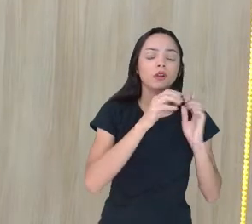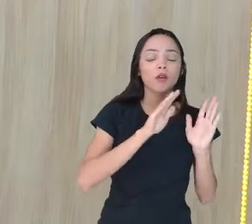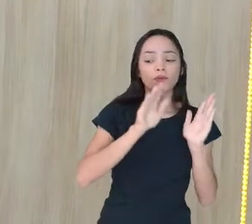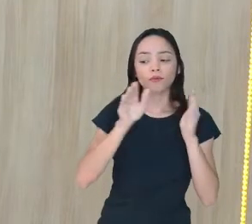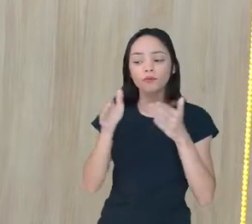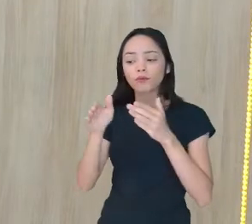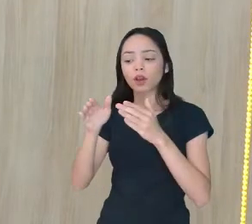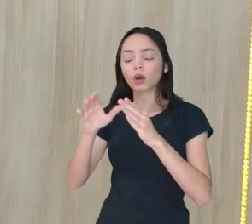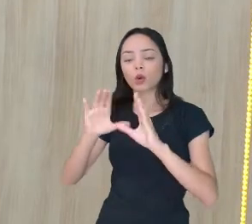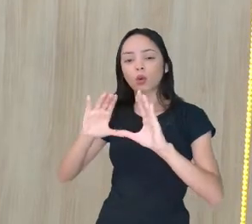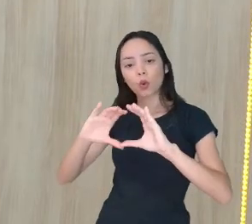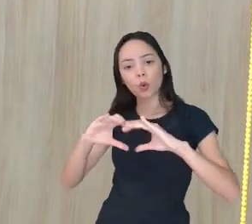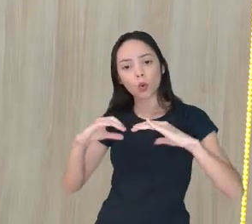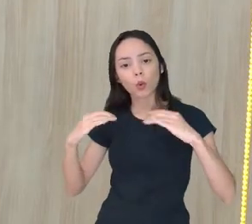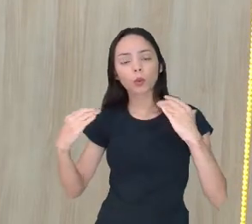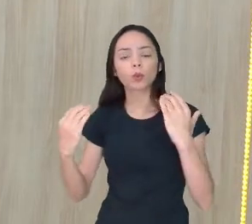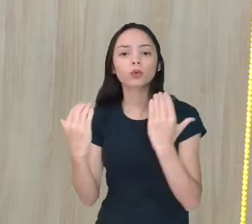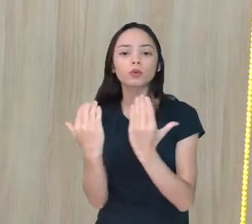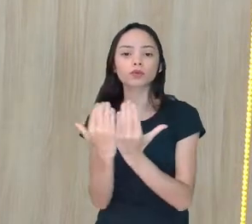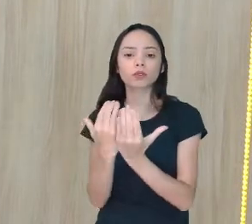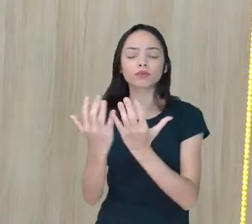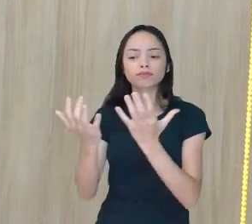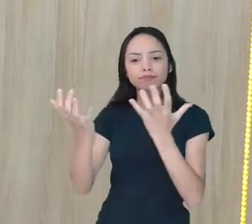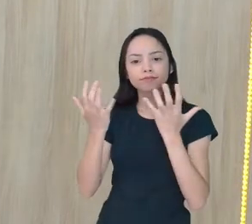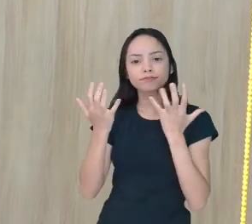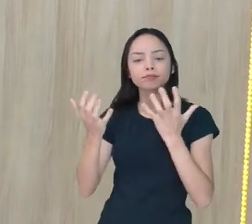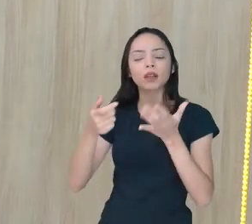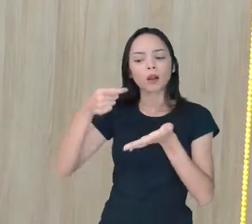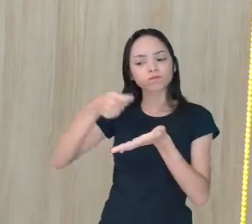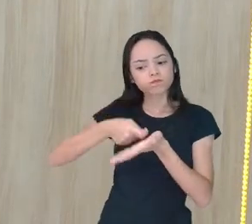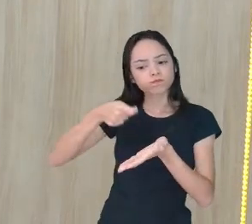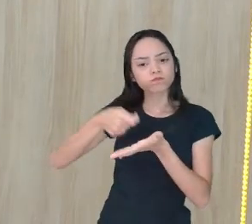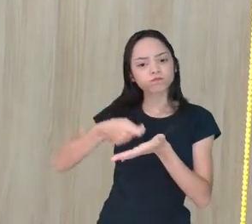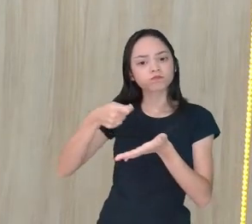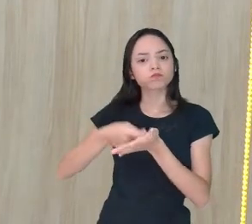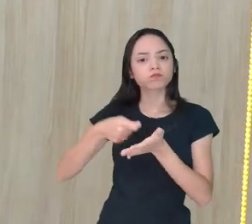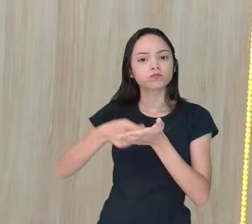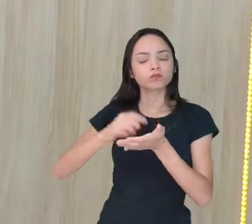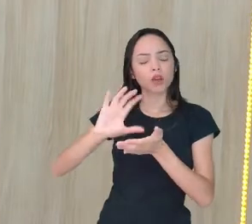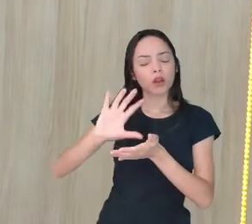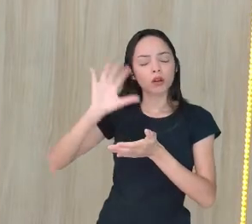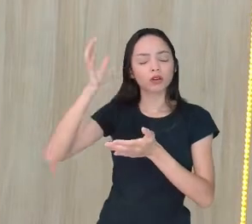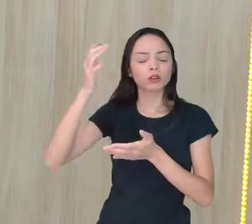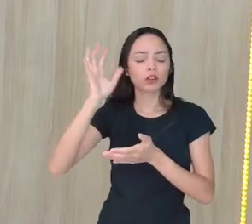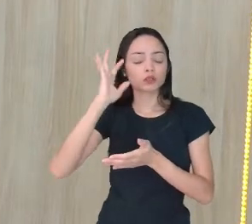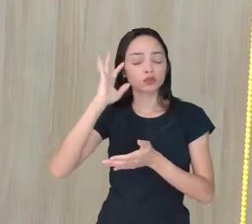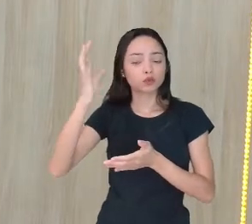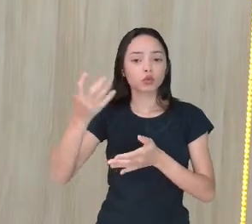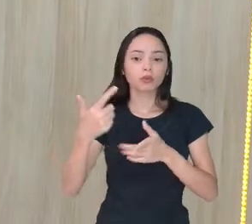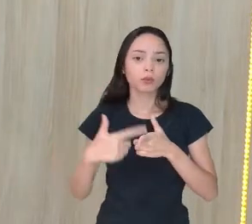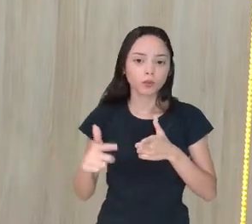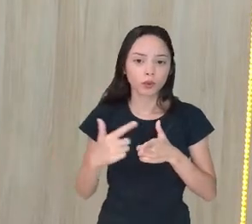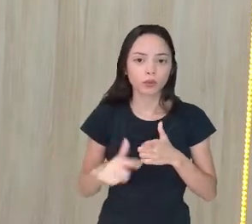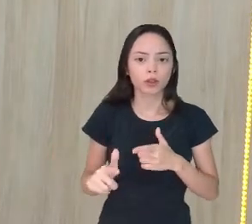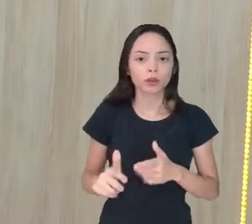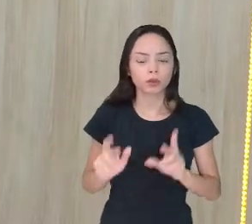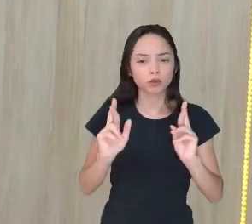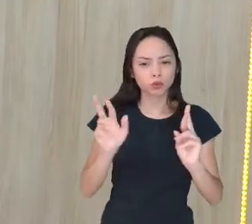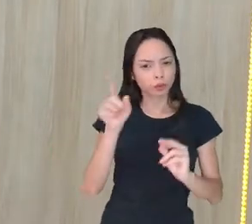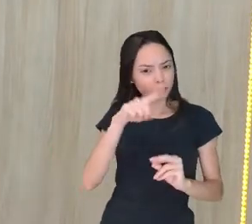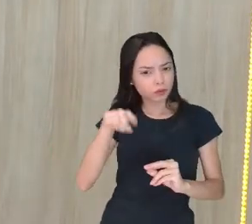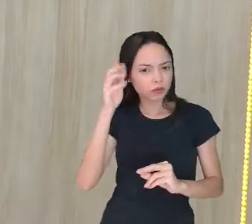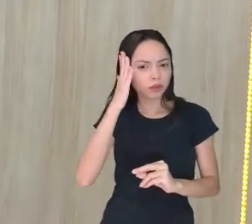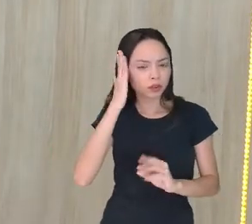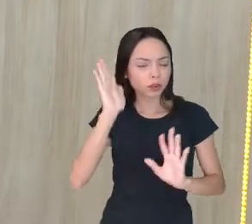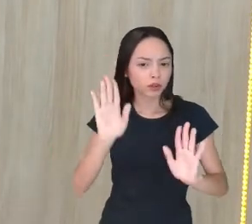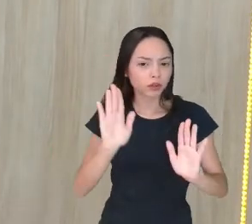comunidade, exigindo que as suas demandas sejam atendidas, certo? Espero que vocês tenham entendido aí a definição. Mas vejam,